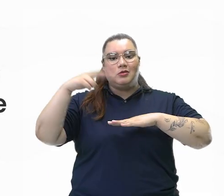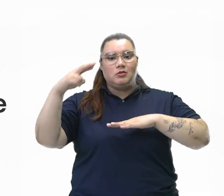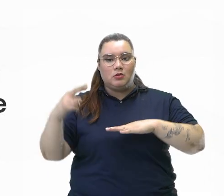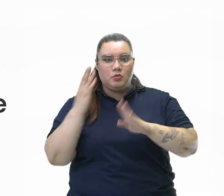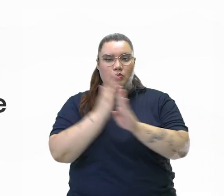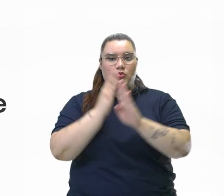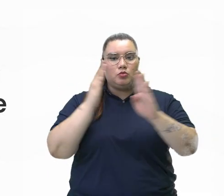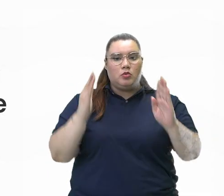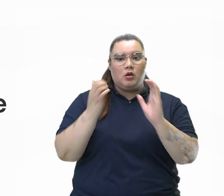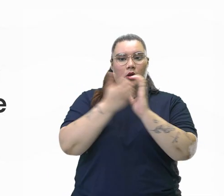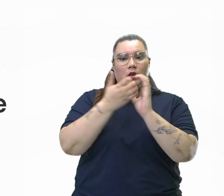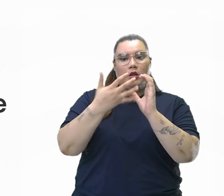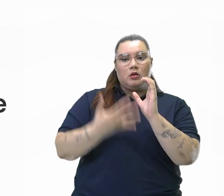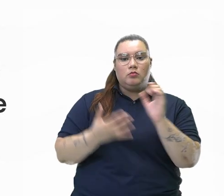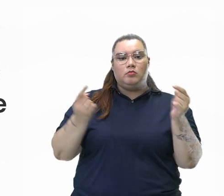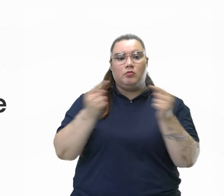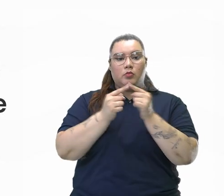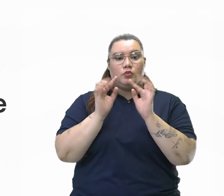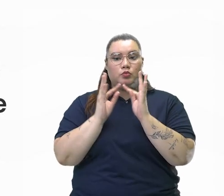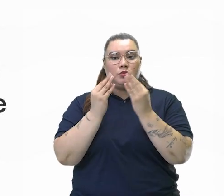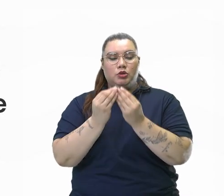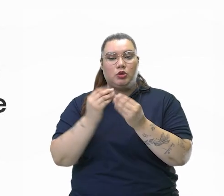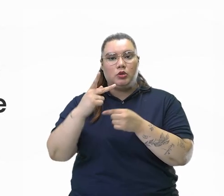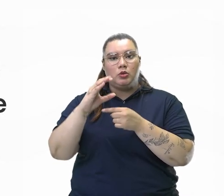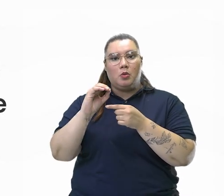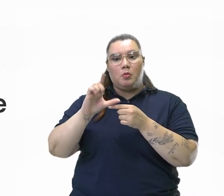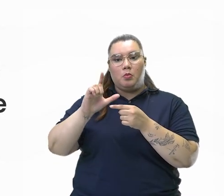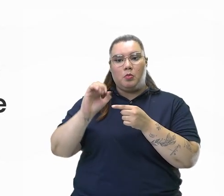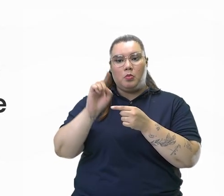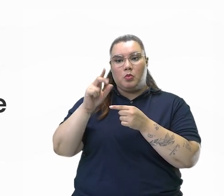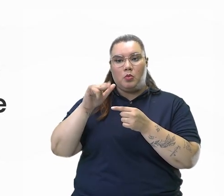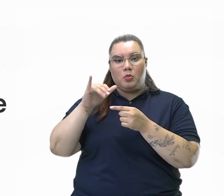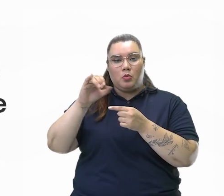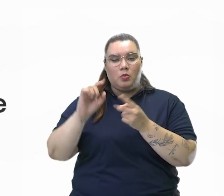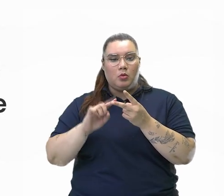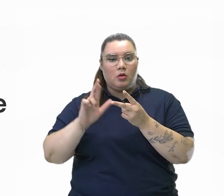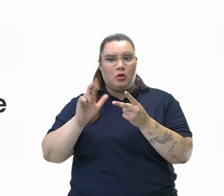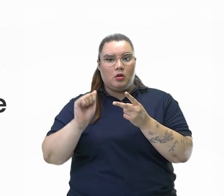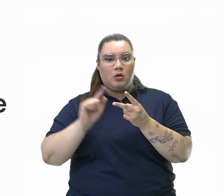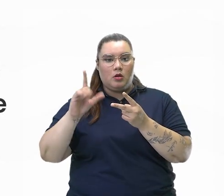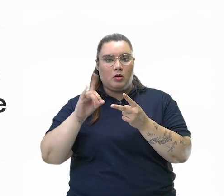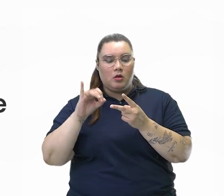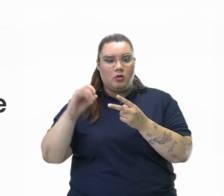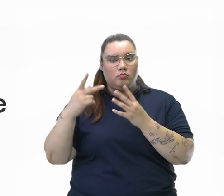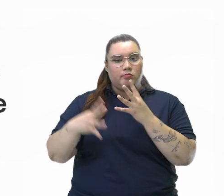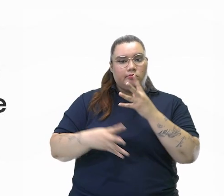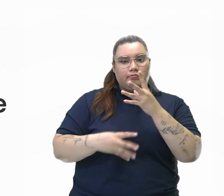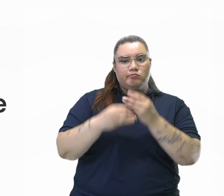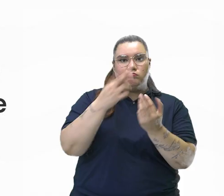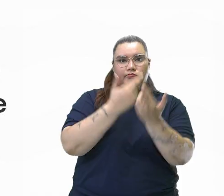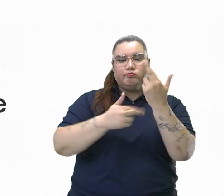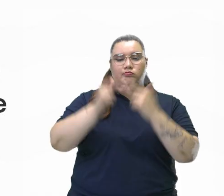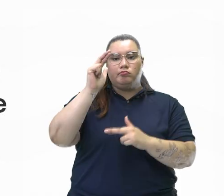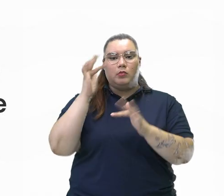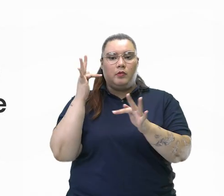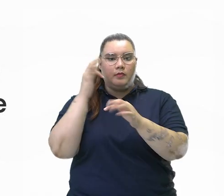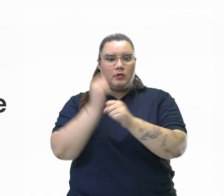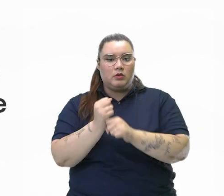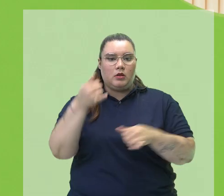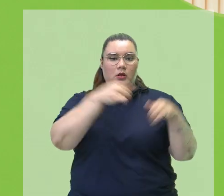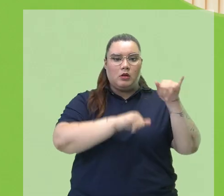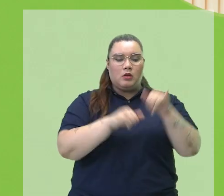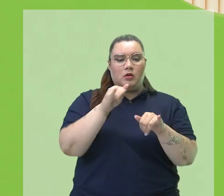radioatividade, que descobriu os elementos polônio e rádio. Suas contribuições revolucionaram a física,